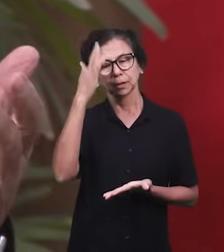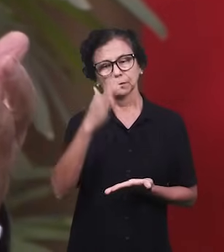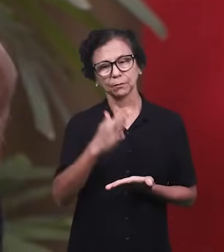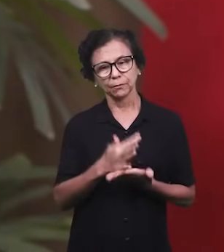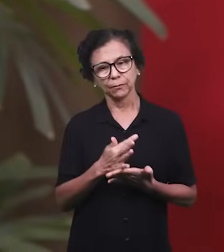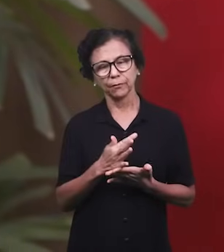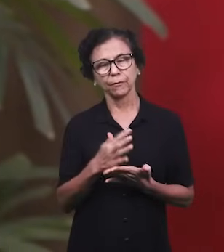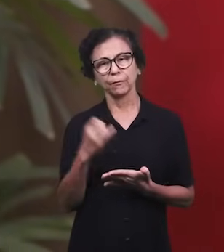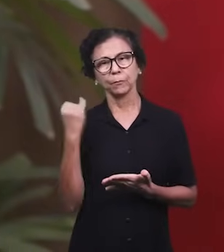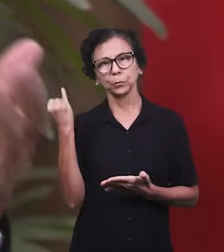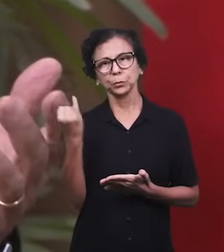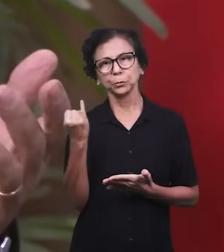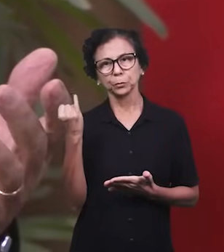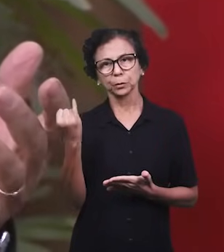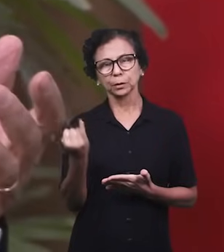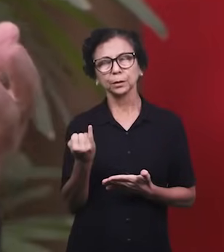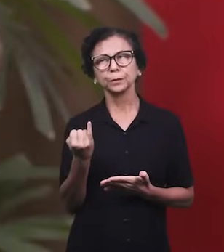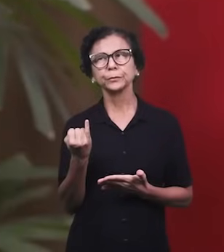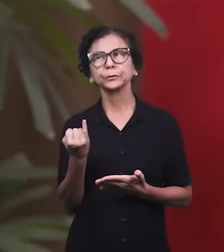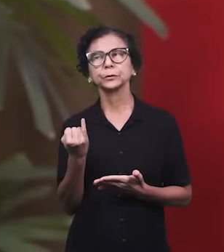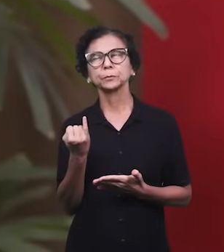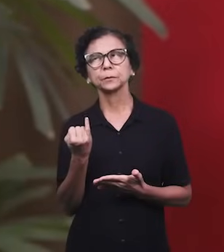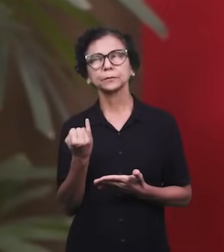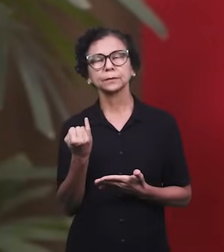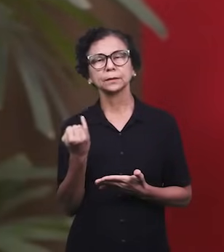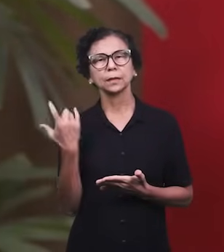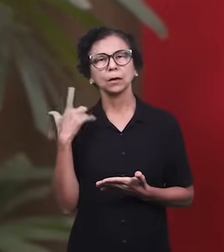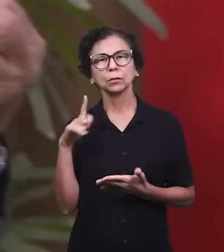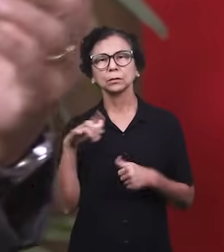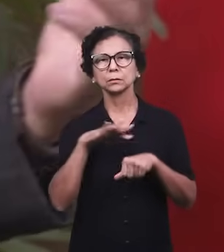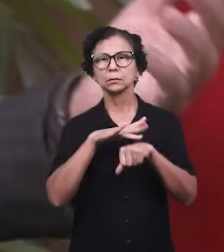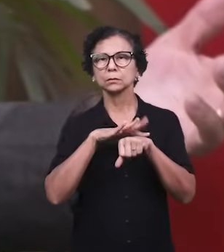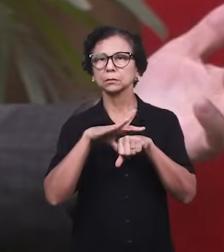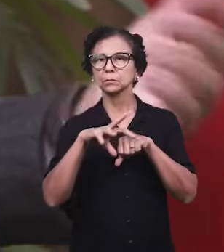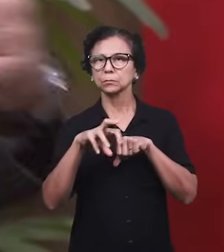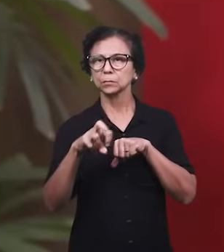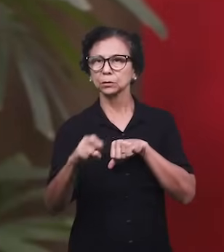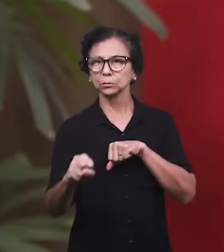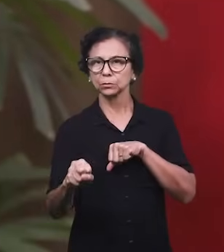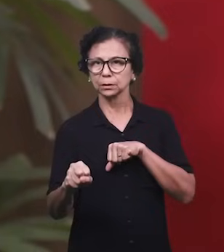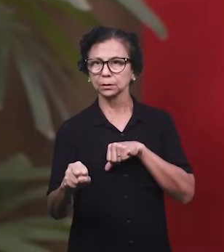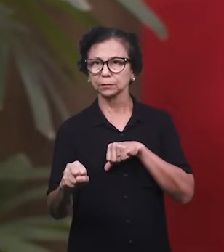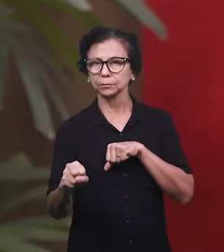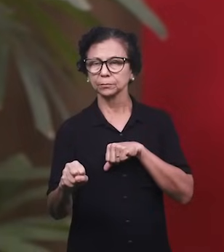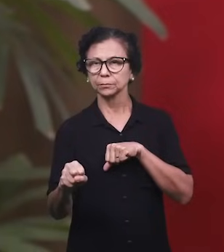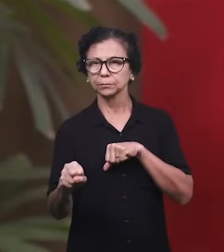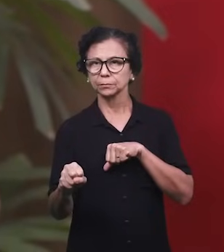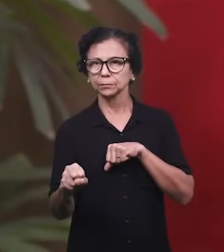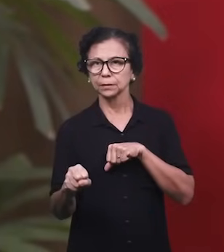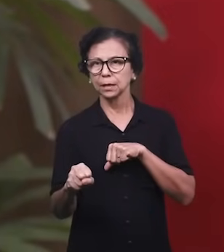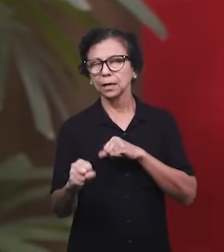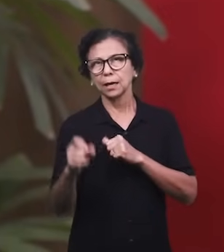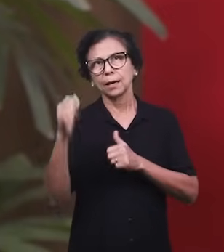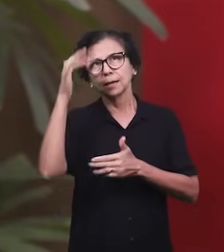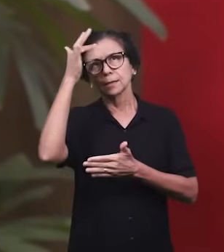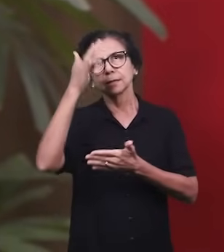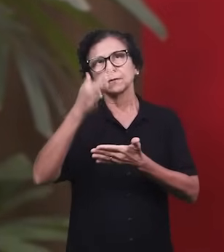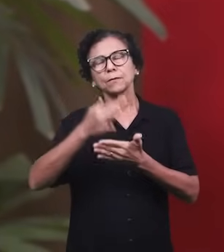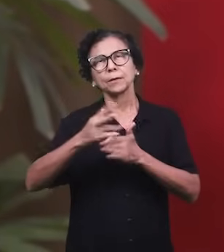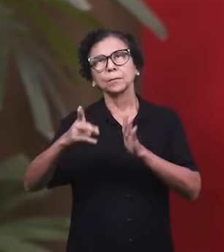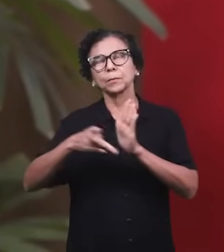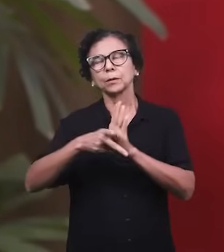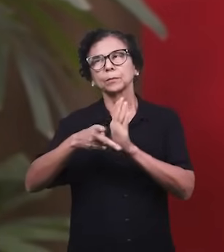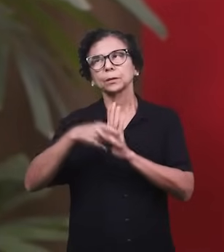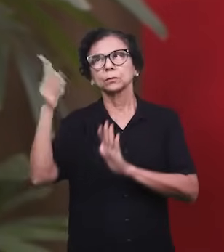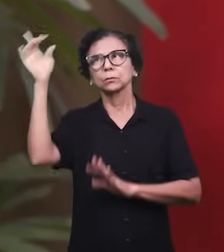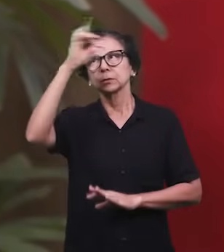receber um benefício de uma cura. Essa fé, ela é uma operação do Espírito Santo. Ela não é uma fé que você